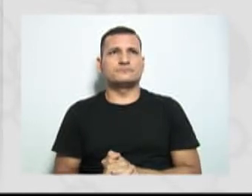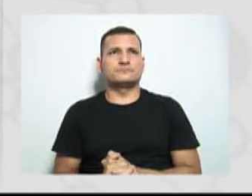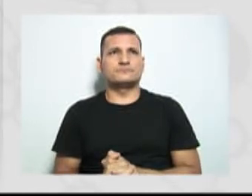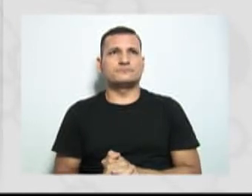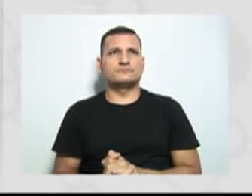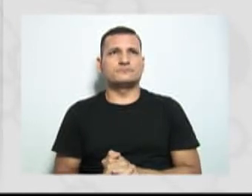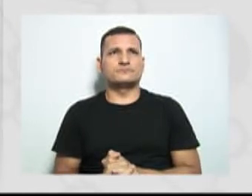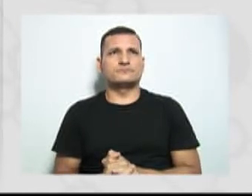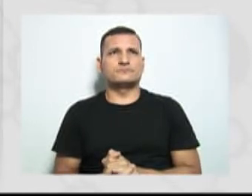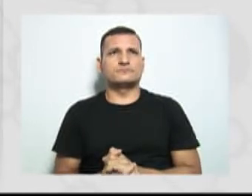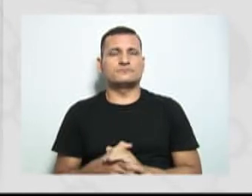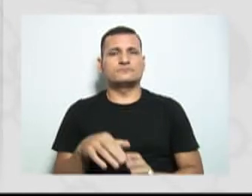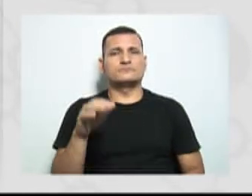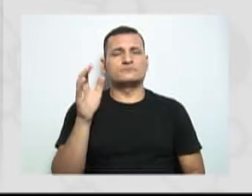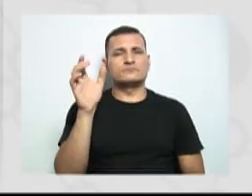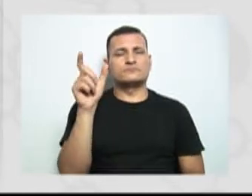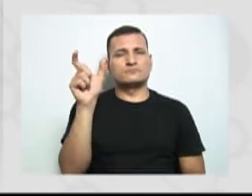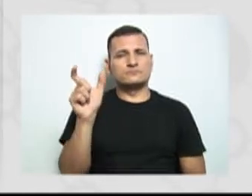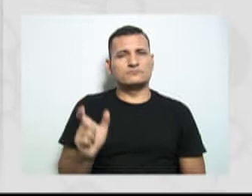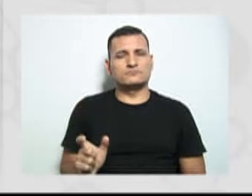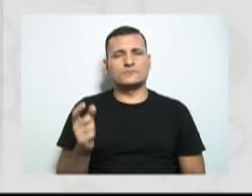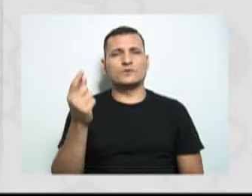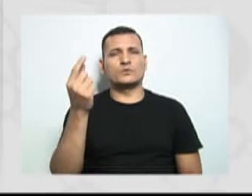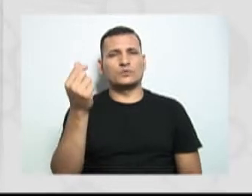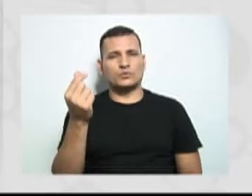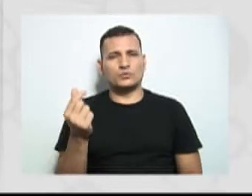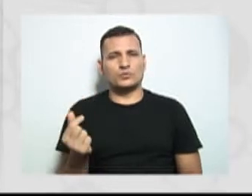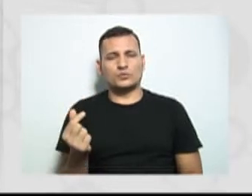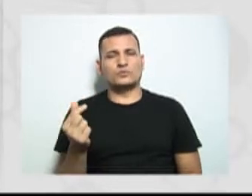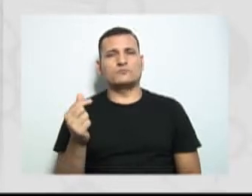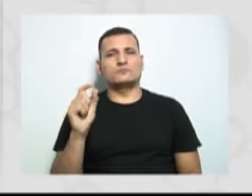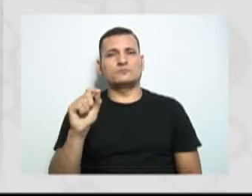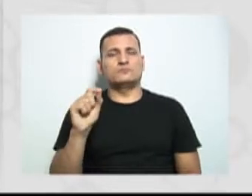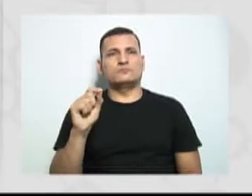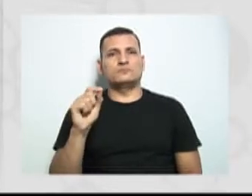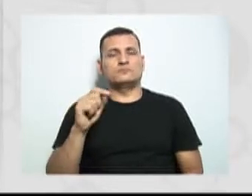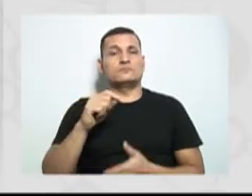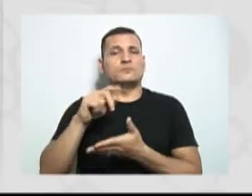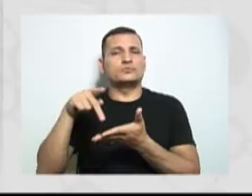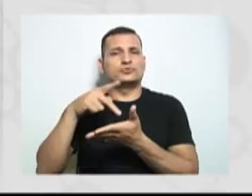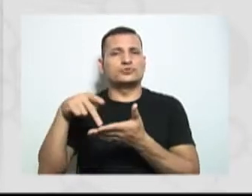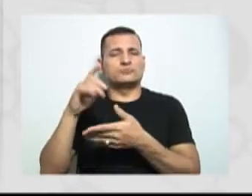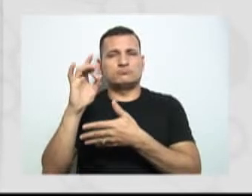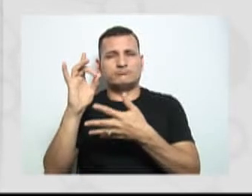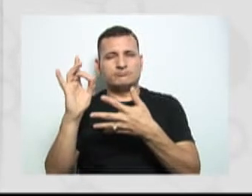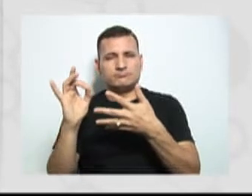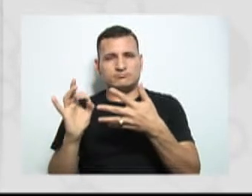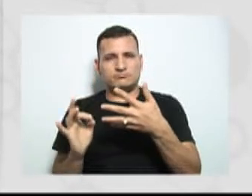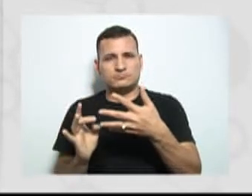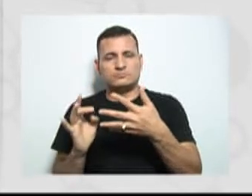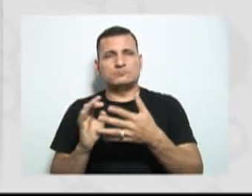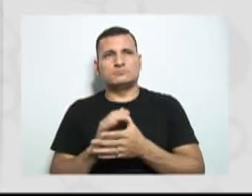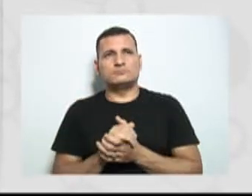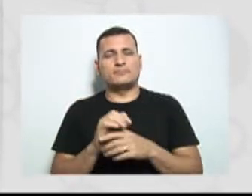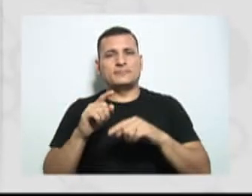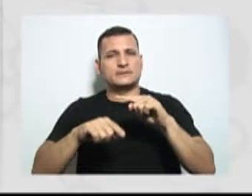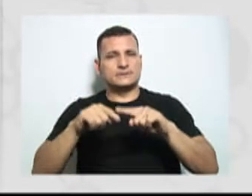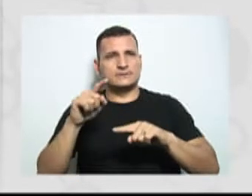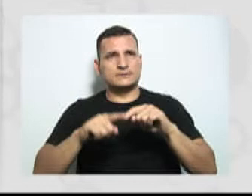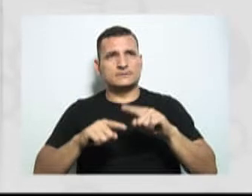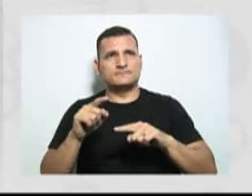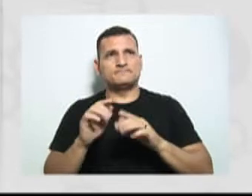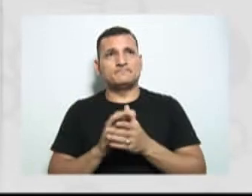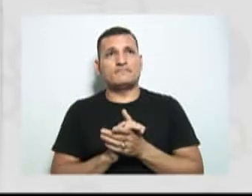custos do ingrediente do pudim, custo unitário do pudim produzido. E logo mais nós temos o que?